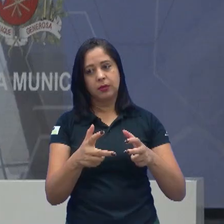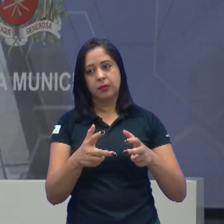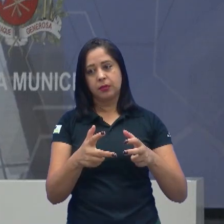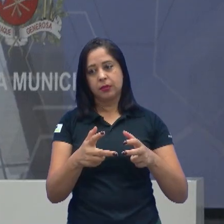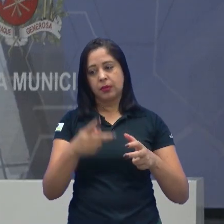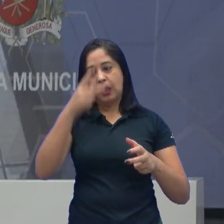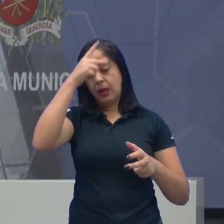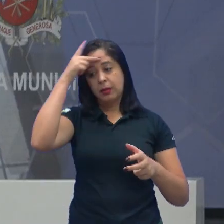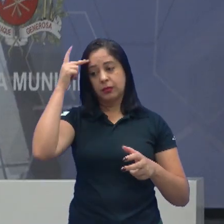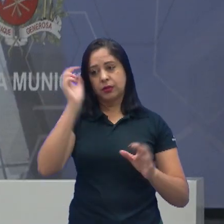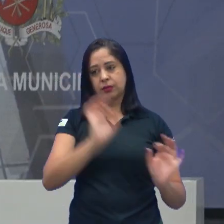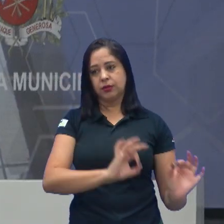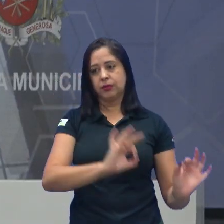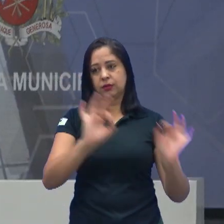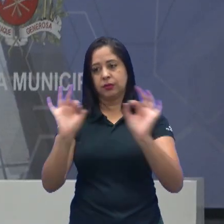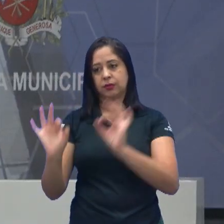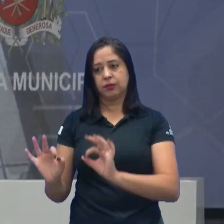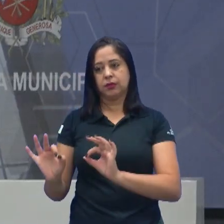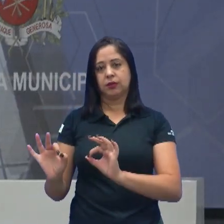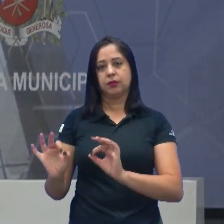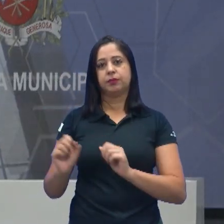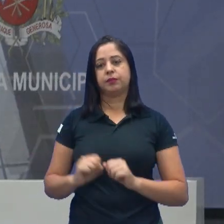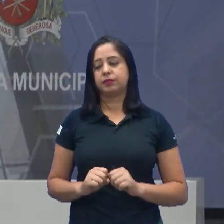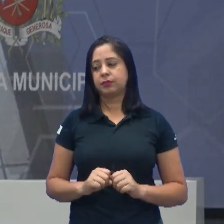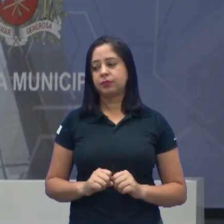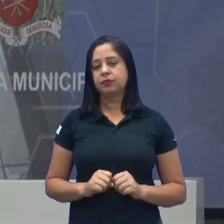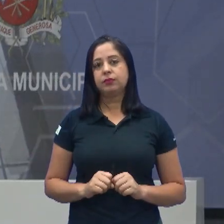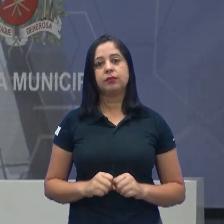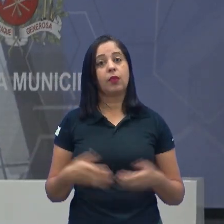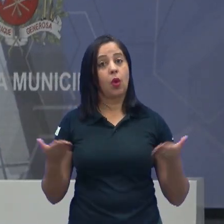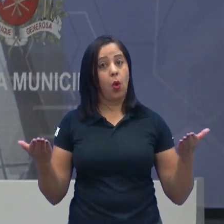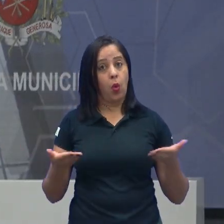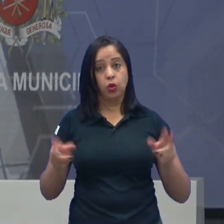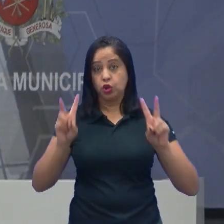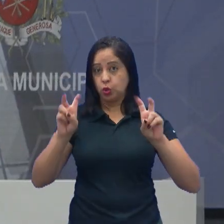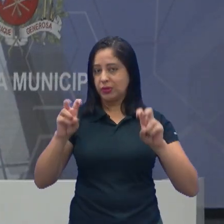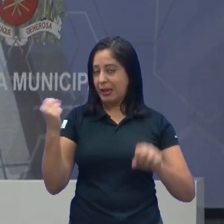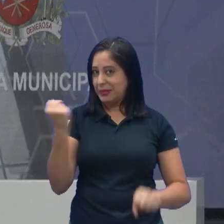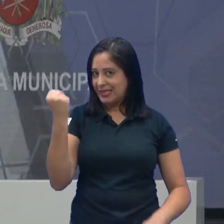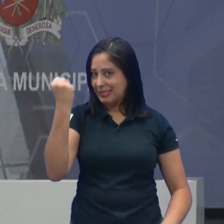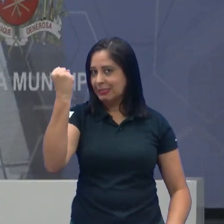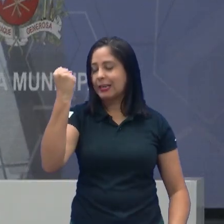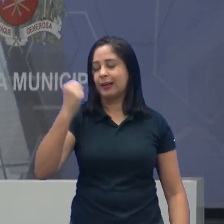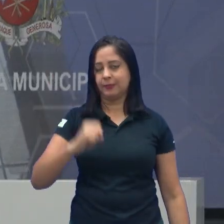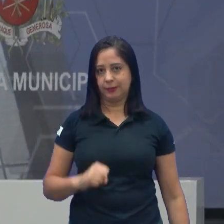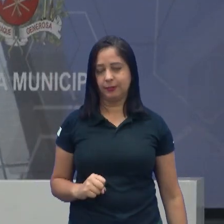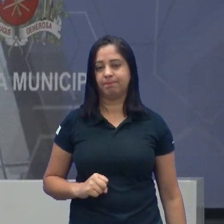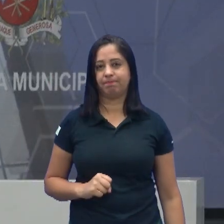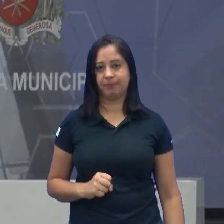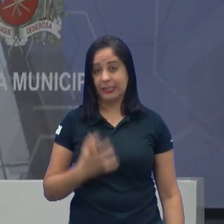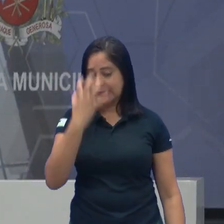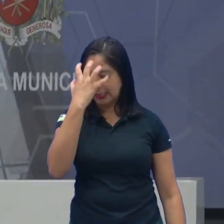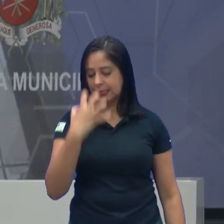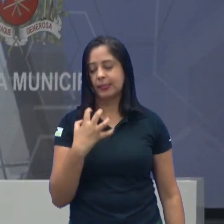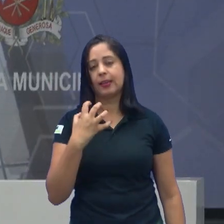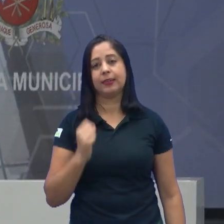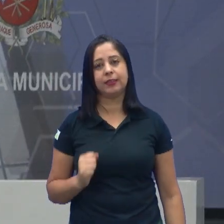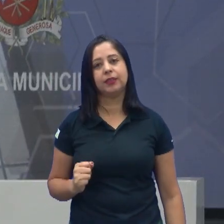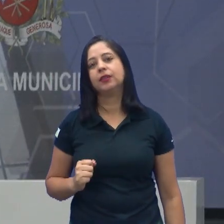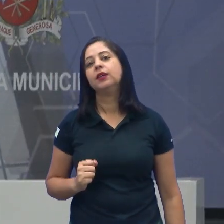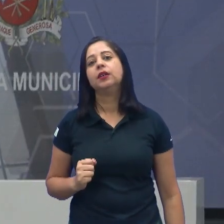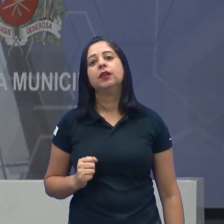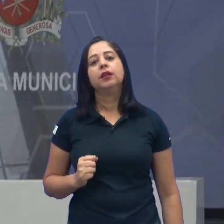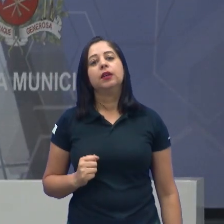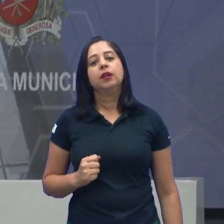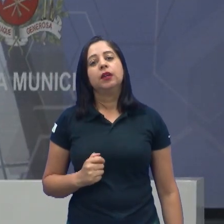TV Câmara. Presidente, hoje o assunto é muito grave, e um assunto que me